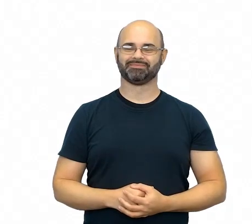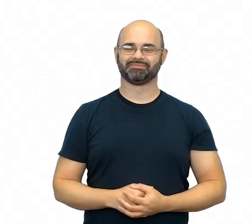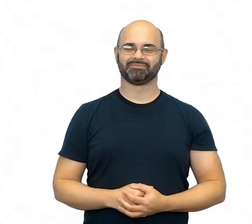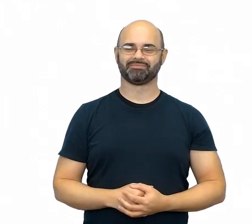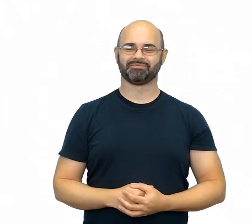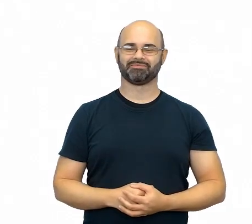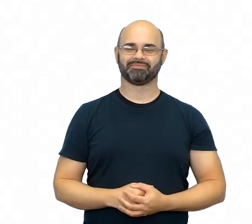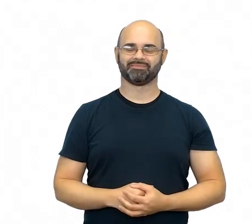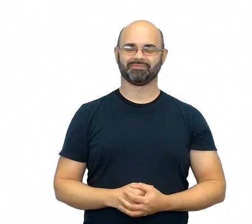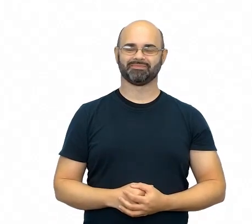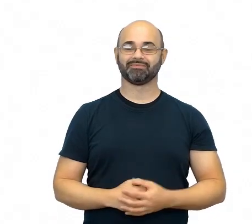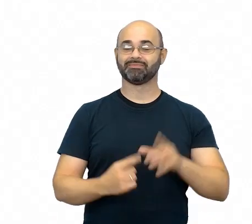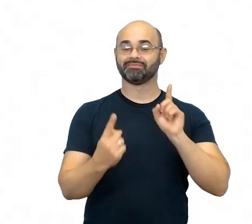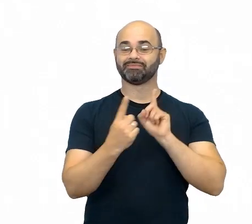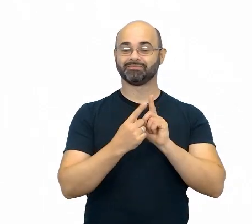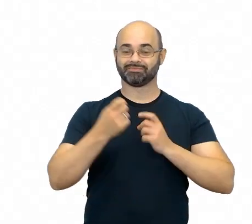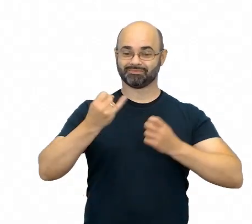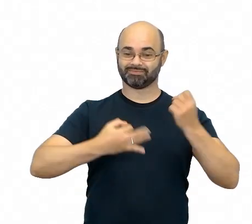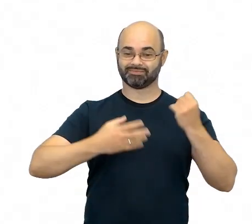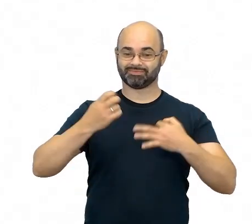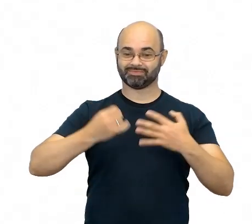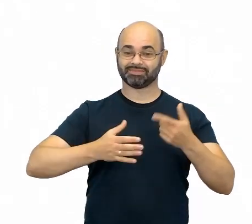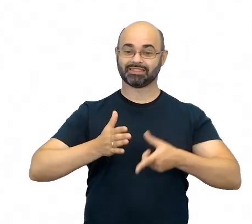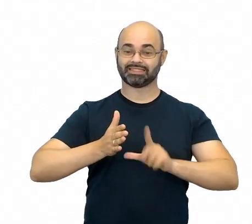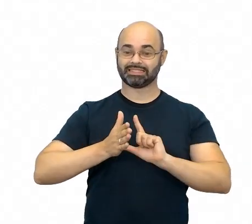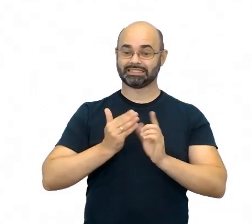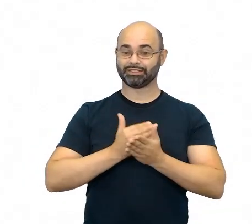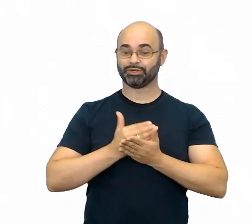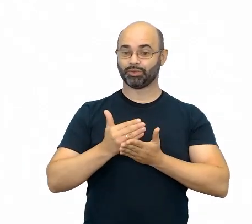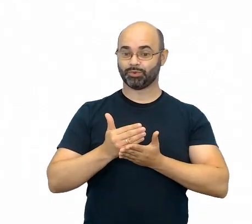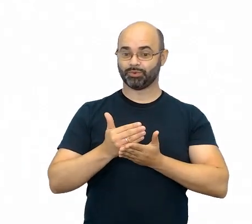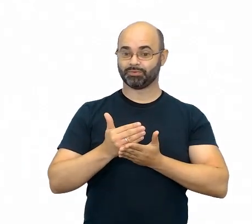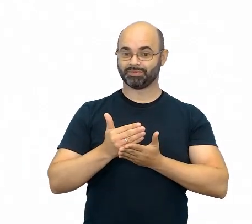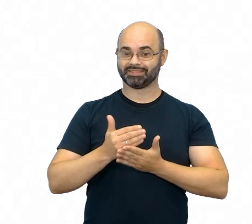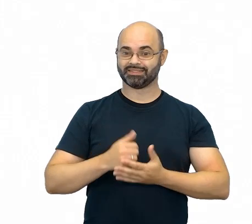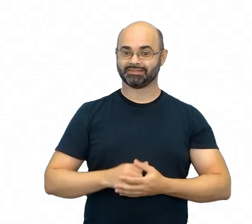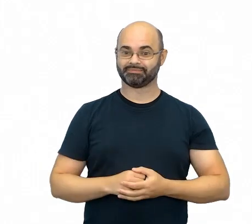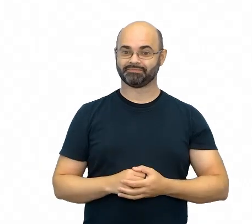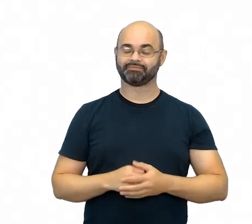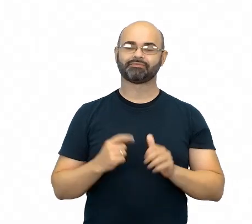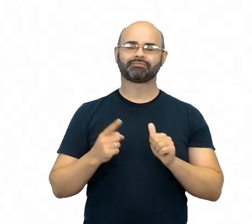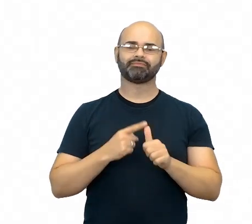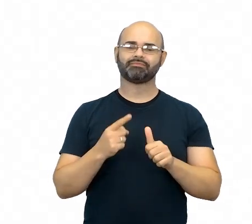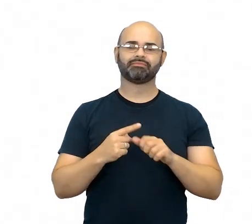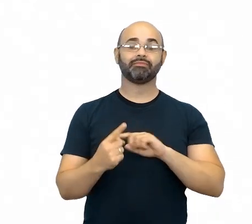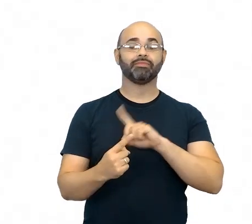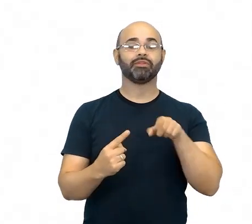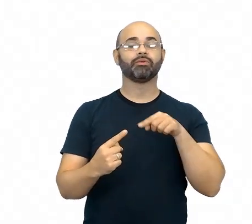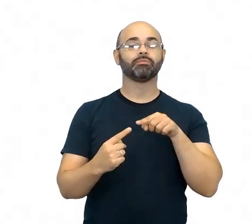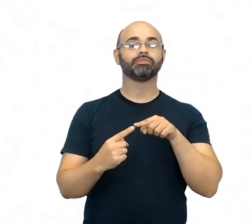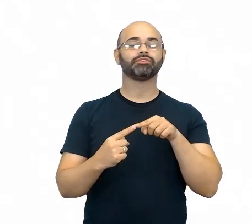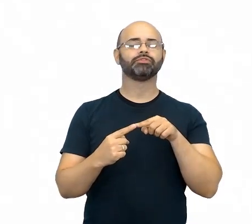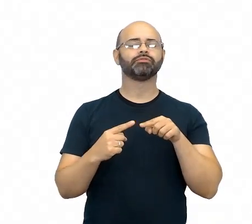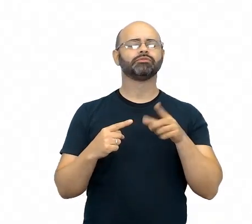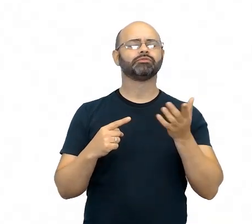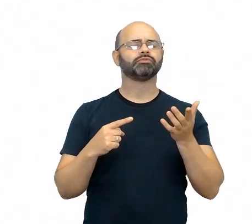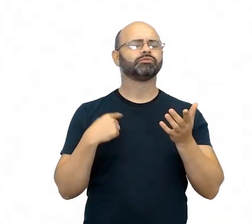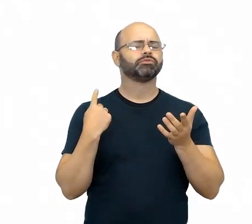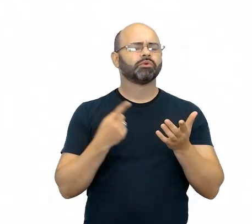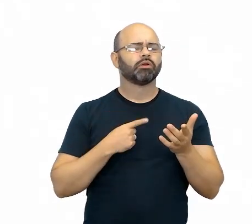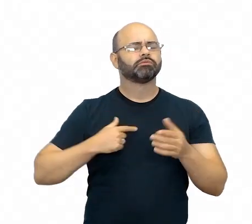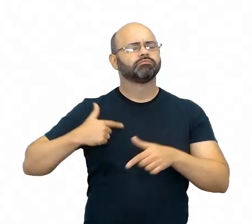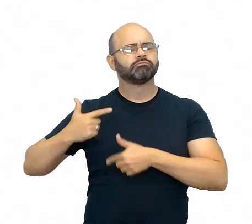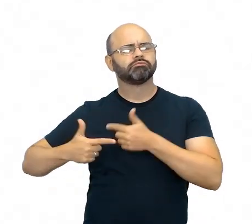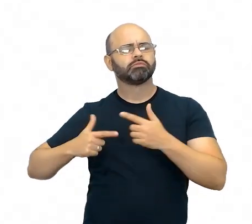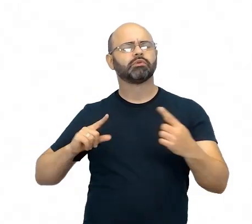Para iniciar essa formação, precisamos compartilhar, né, os objetivos que buscaremos atingir, que